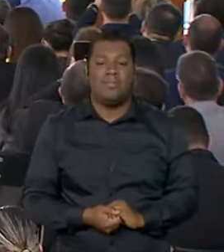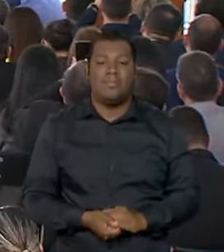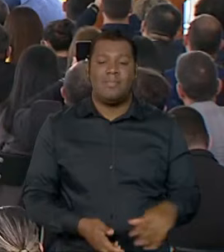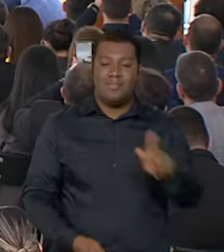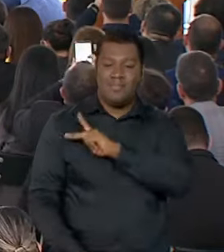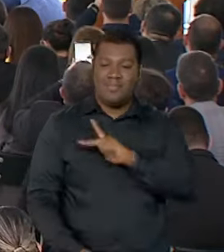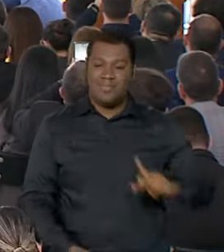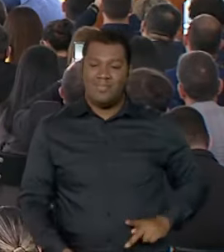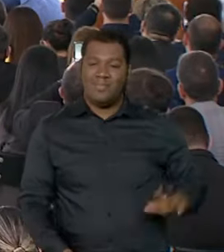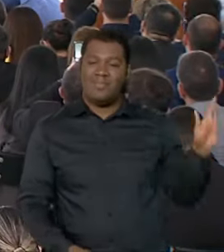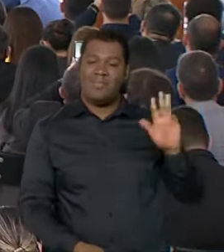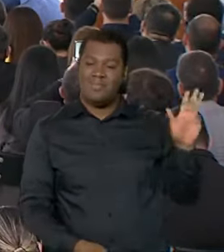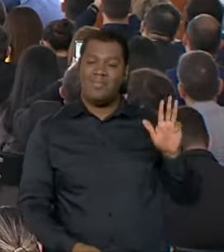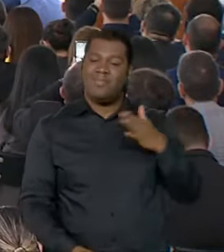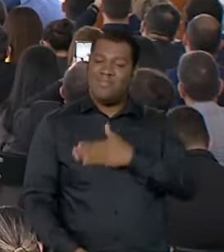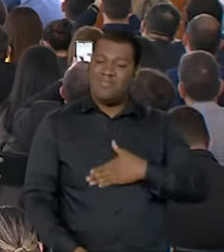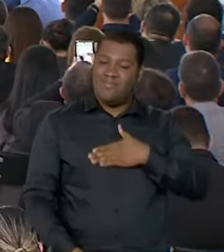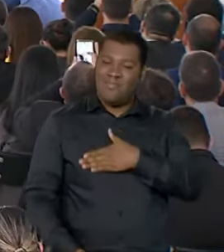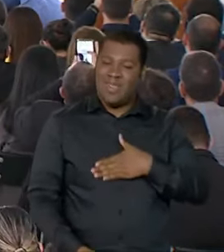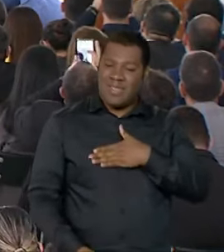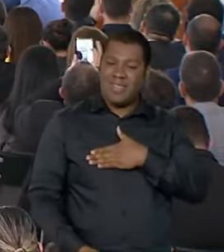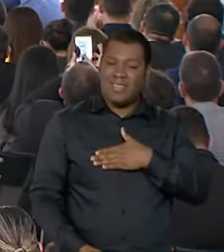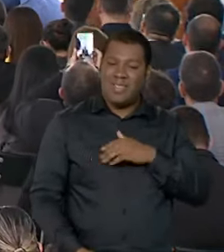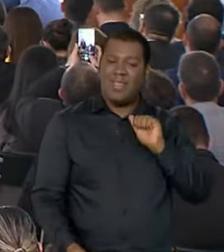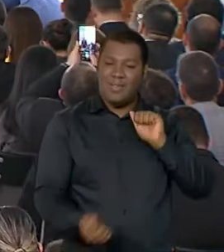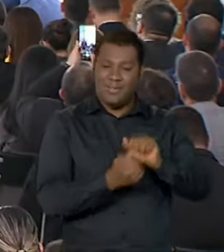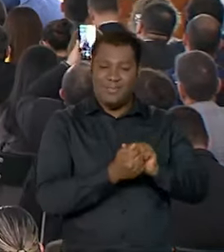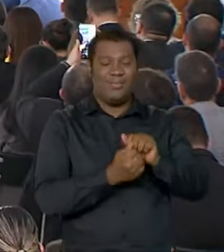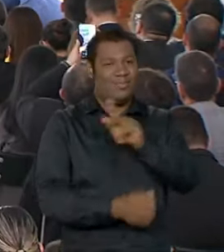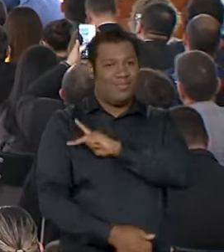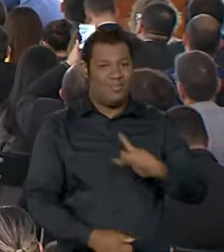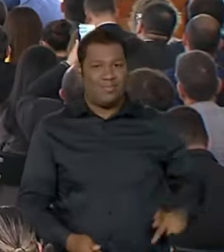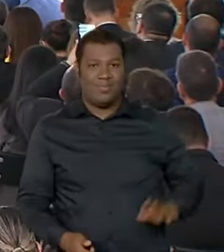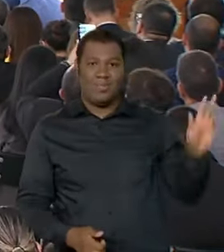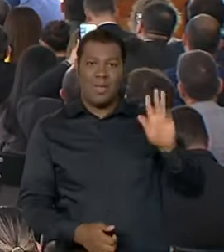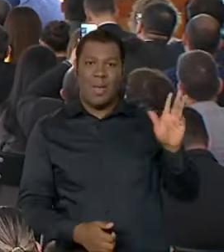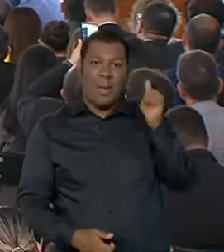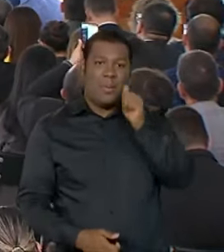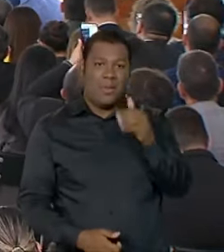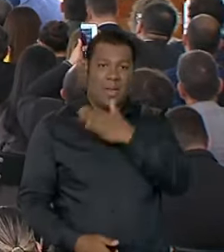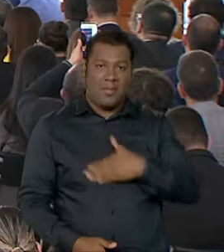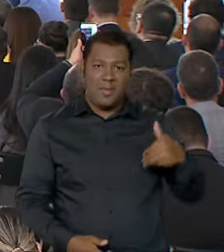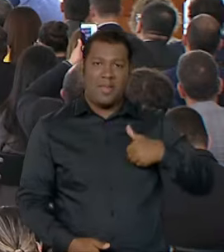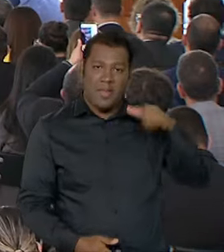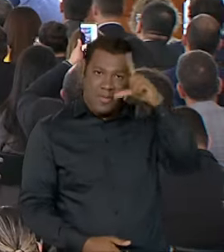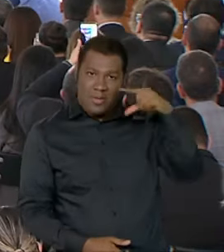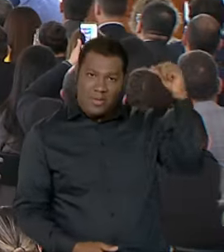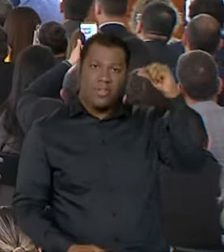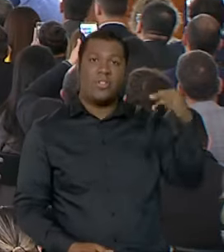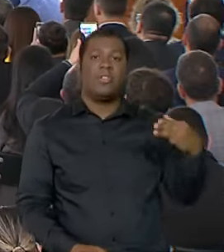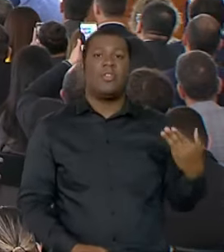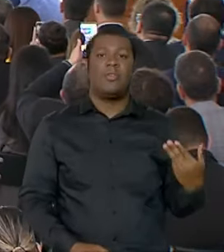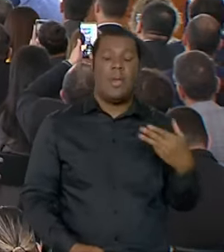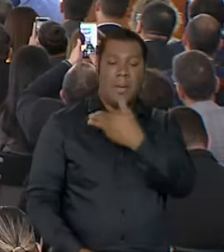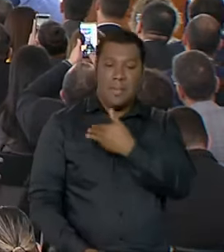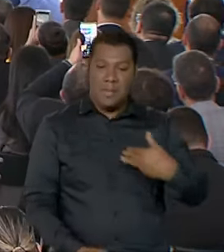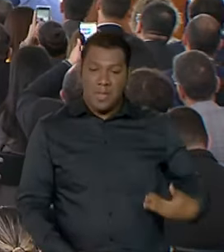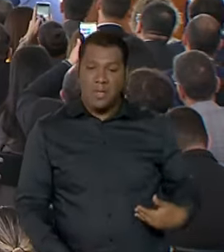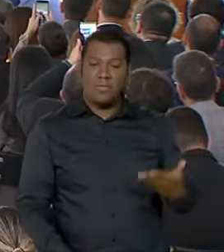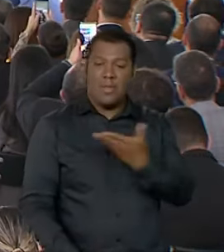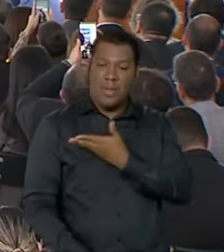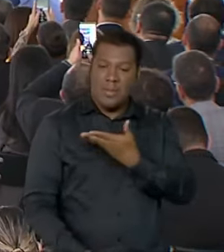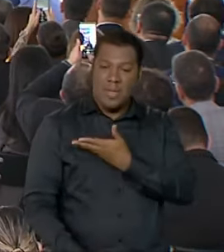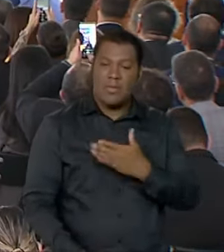Presidente Lula, um prazer muito grande estar na sua presença. Janja, querida, ministros, colegas, que